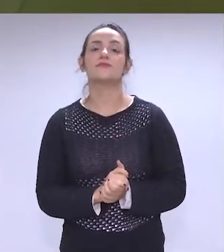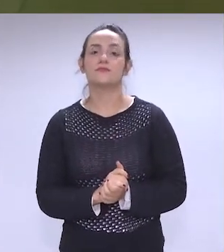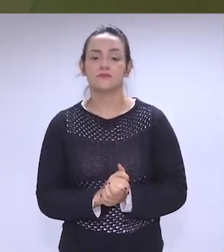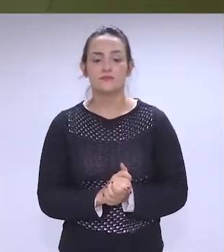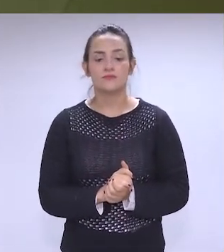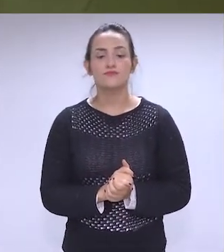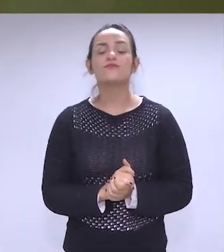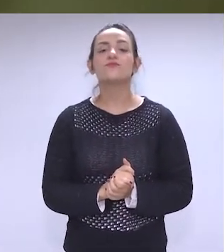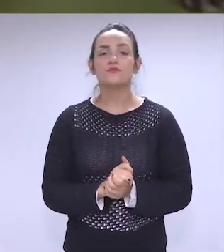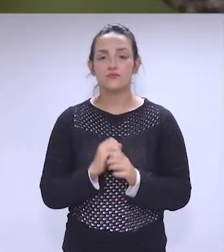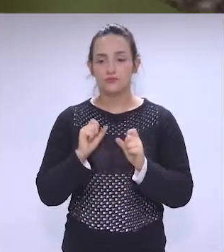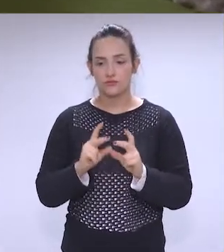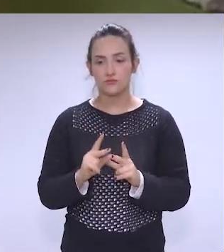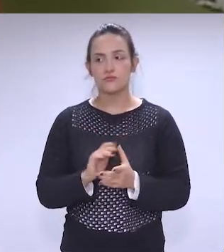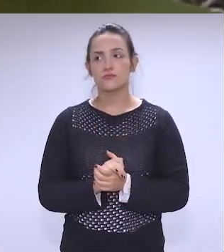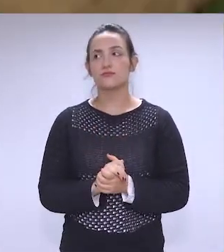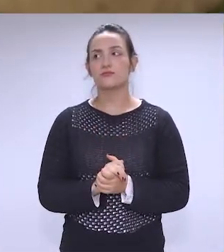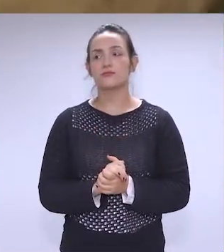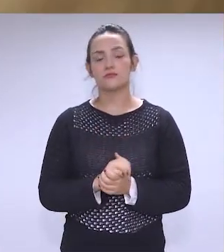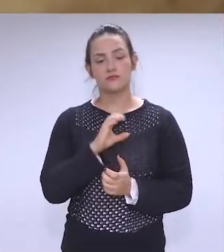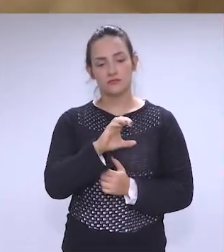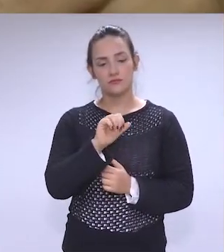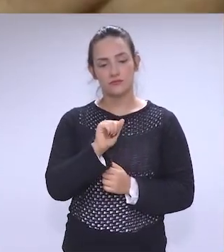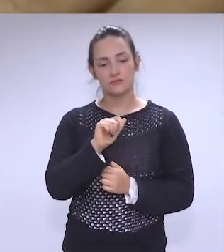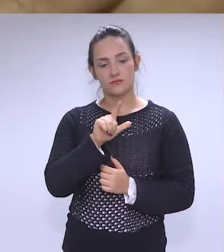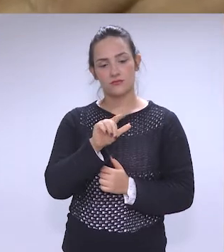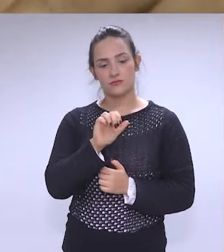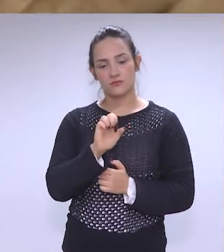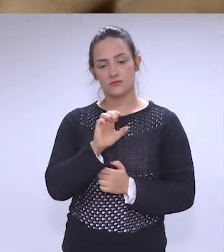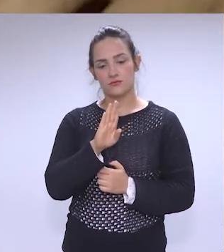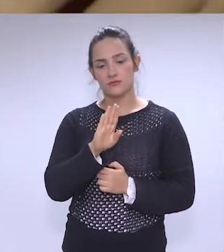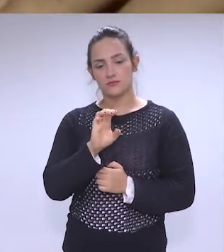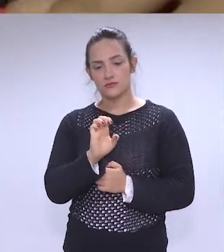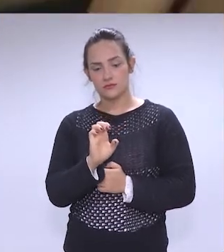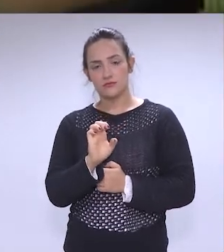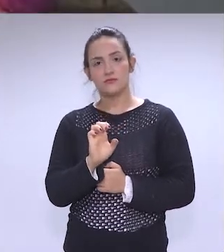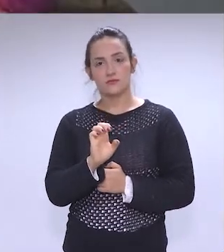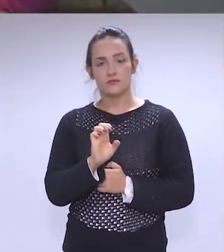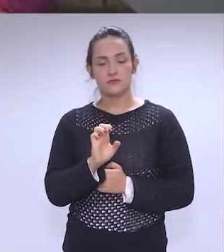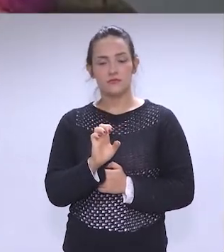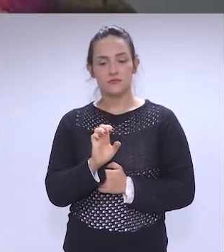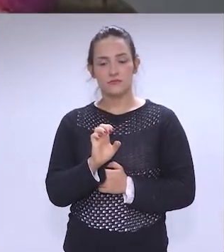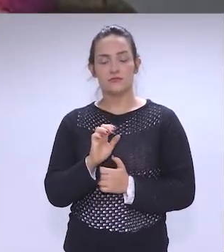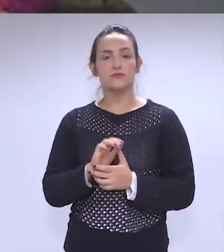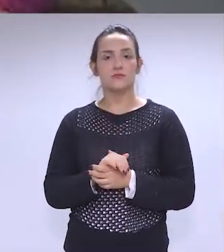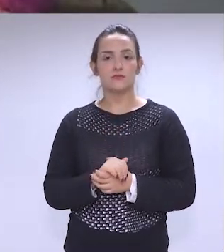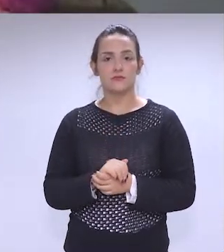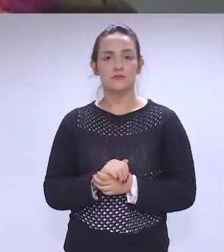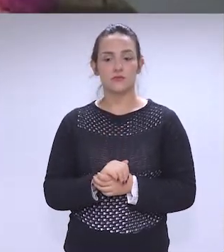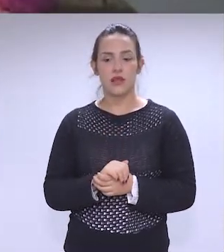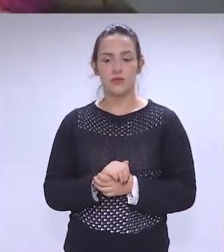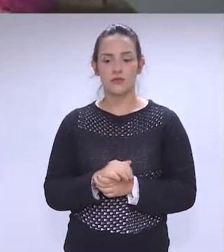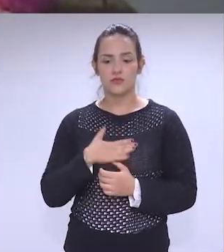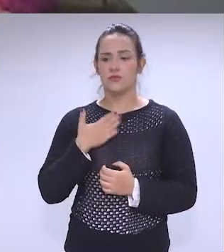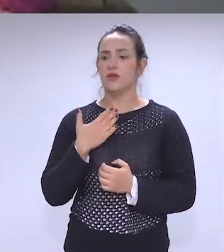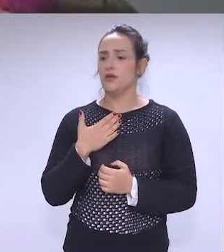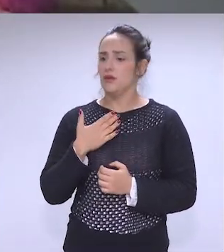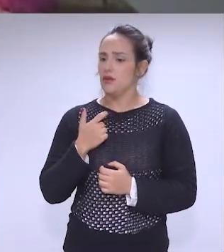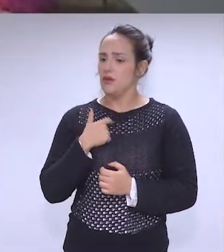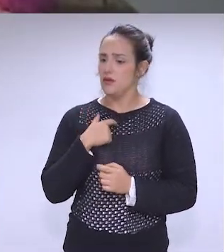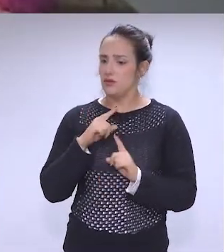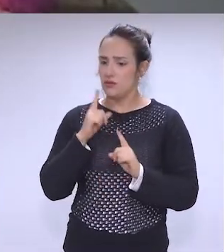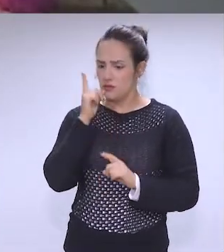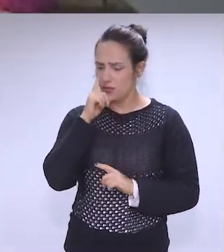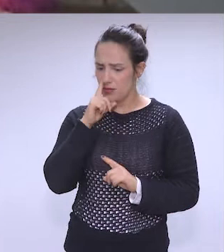Há um mês de conhecer o rostinho do pequeno Miguel, Caleb revela como foi descobrir que também seria mãe. Que é o sonho de toda menina,